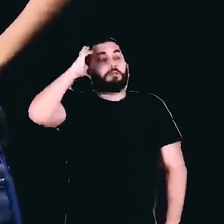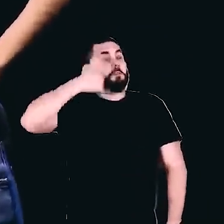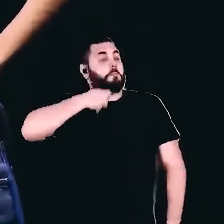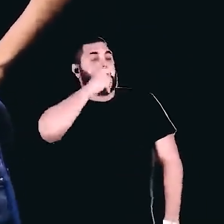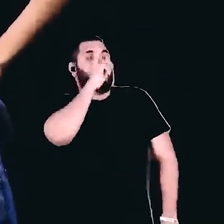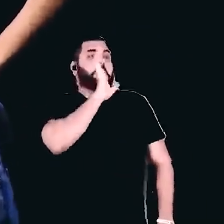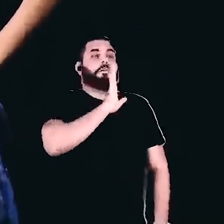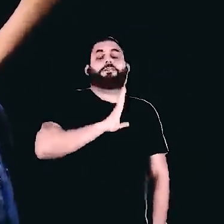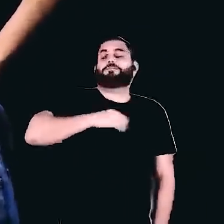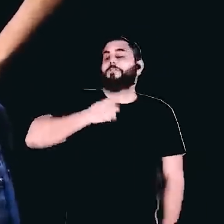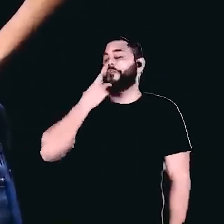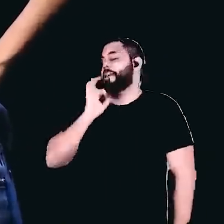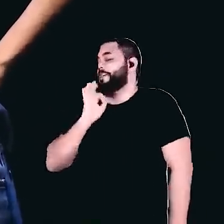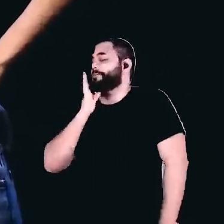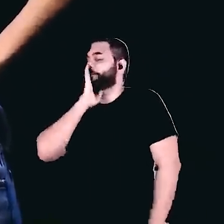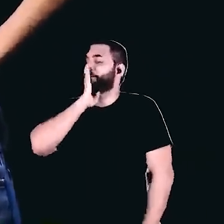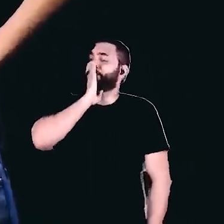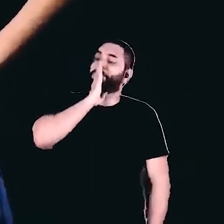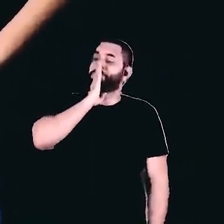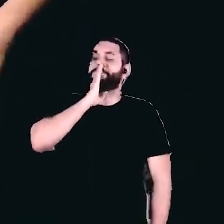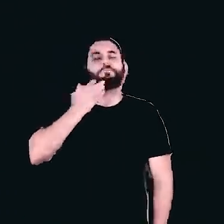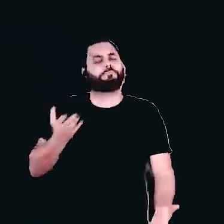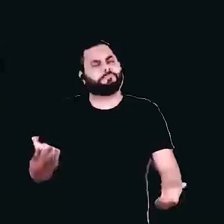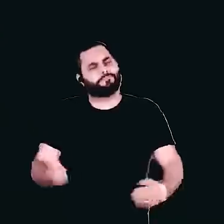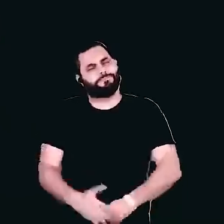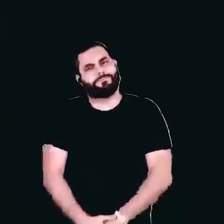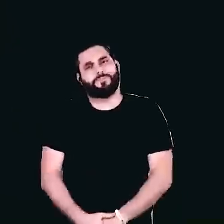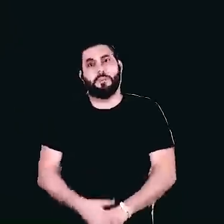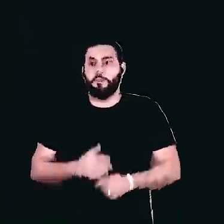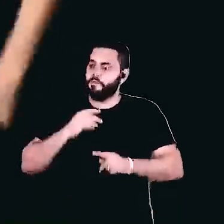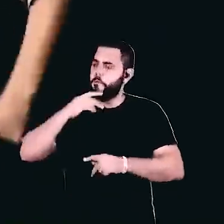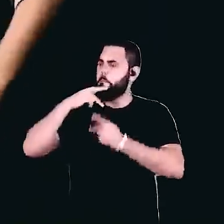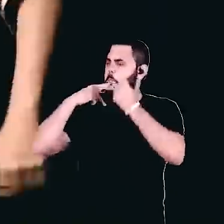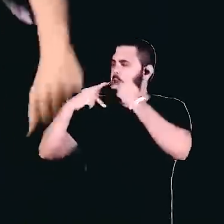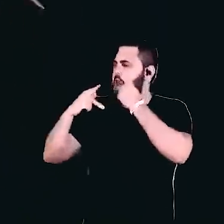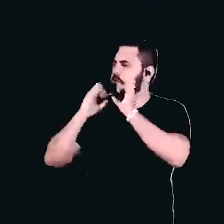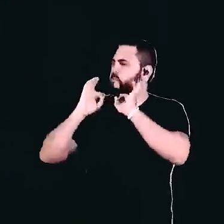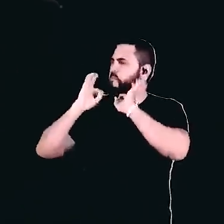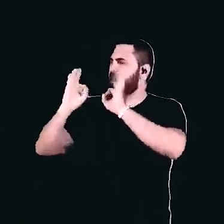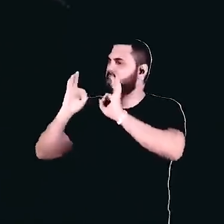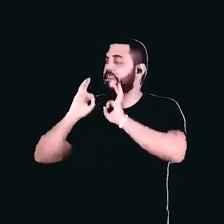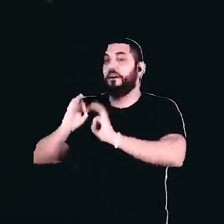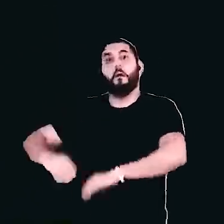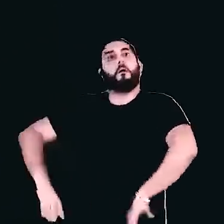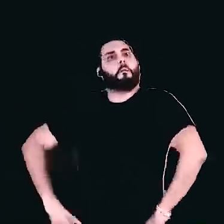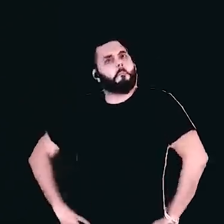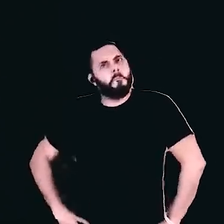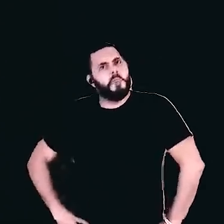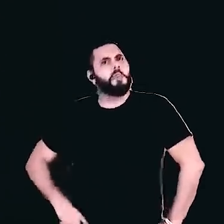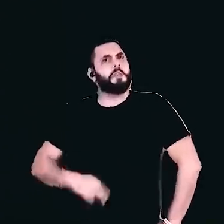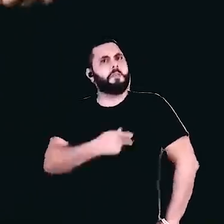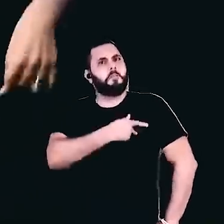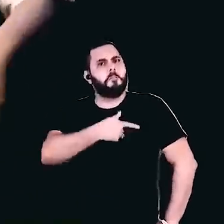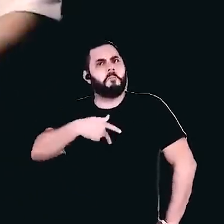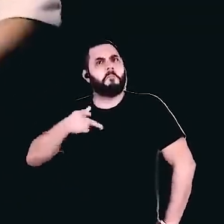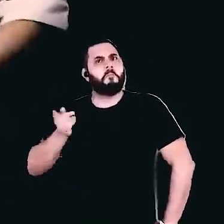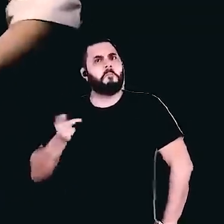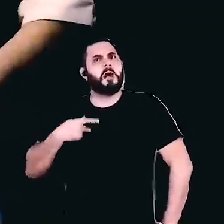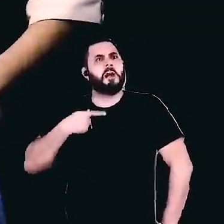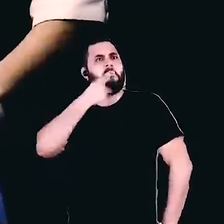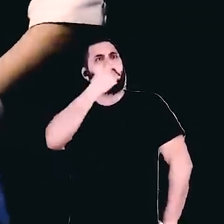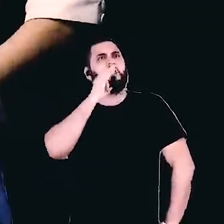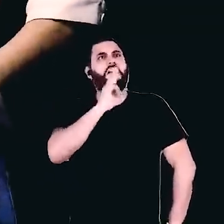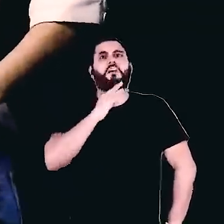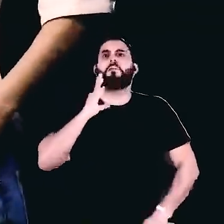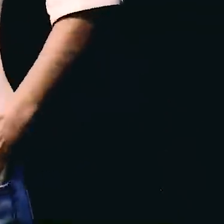metida, não ficar se achando, não é? Rapaz, o pastor pregou hoje, o pastor pregou, mas não vou falar